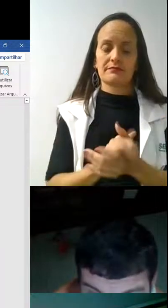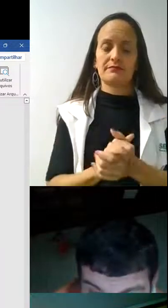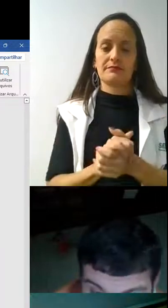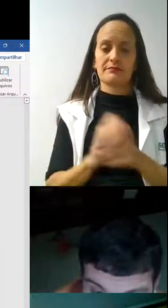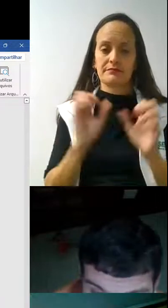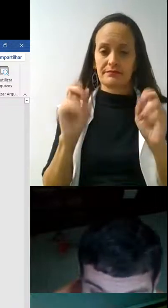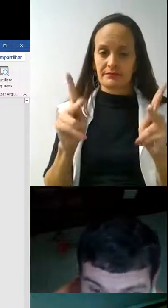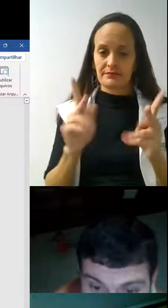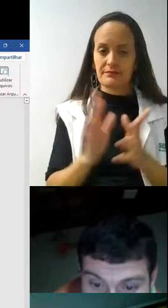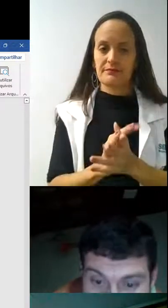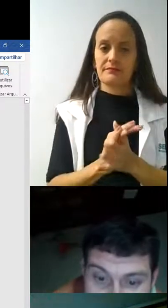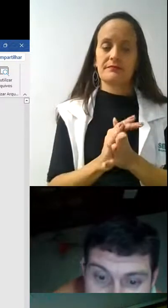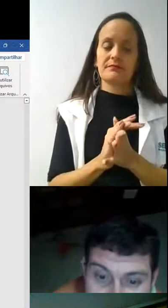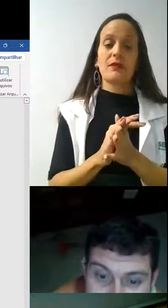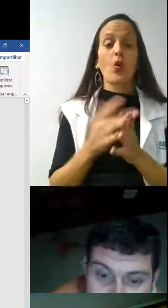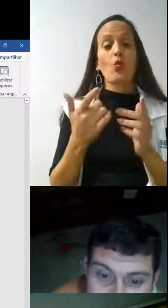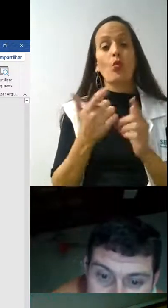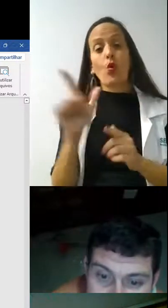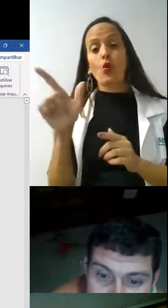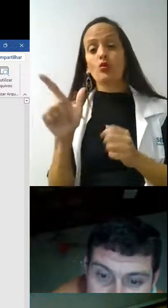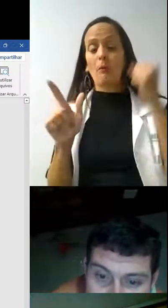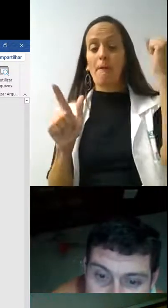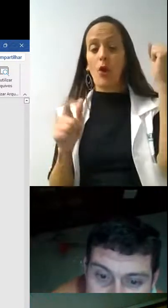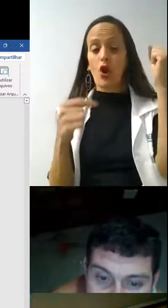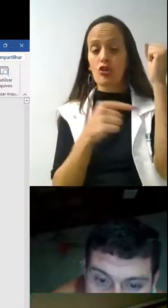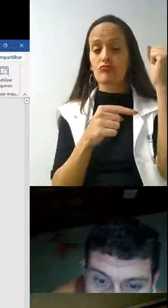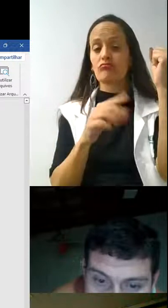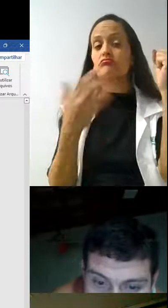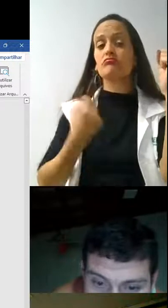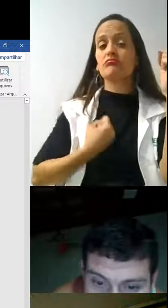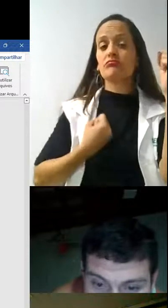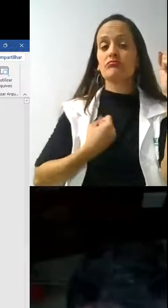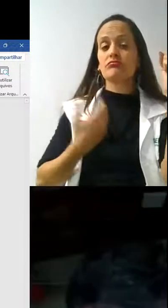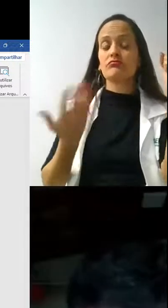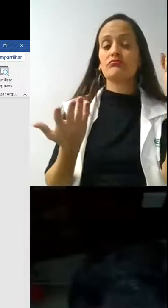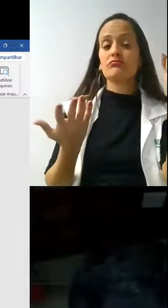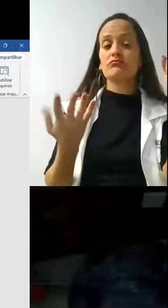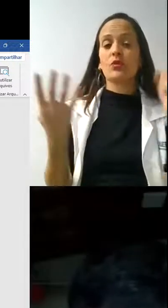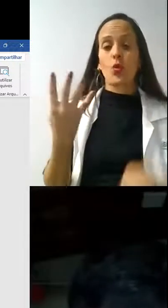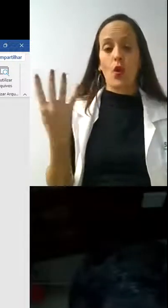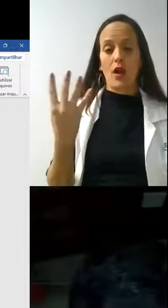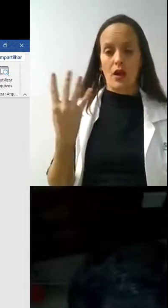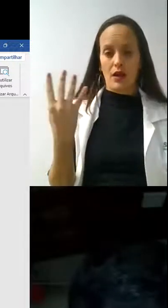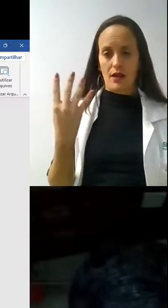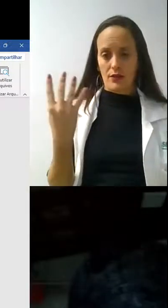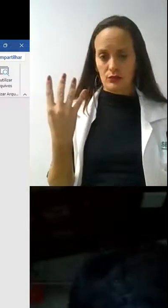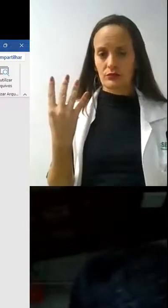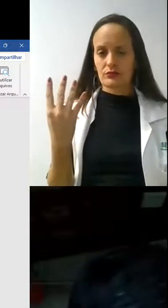Beleza? E o outro poste aqui é o quê? Poste número 4.